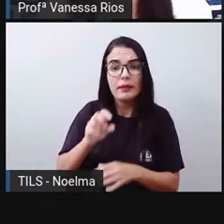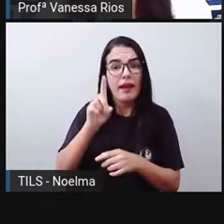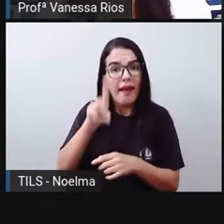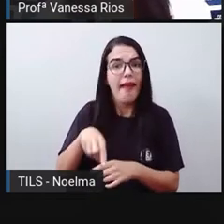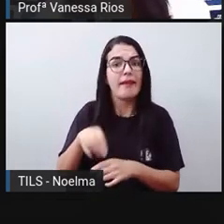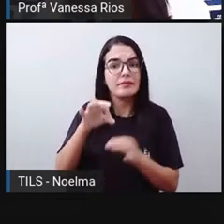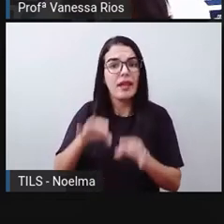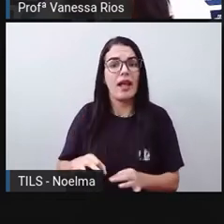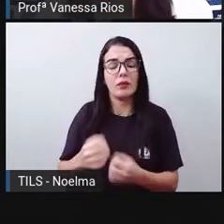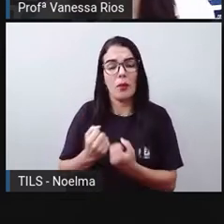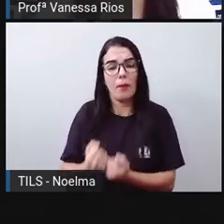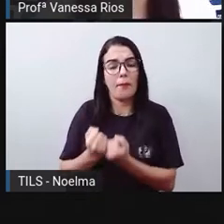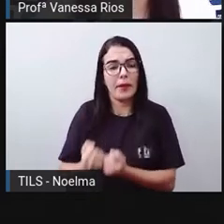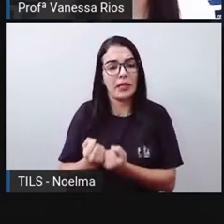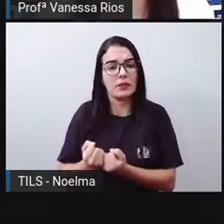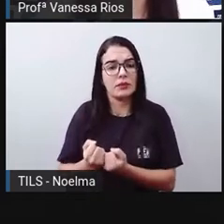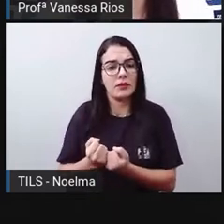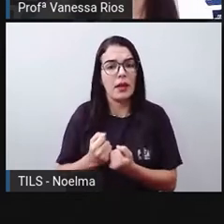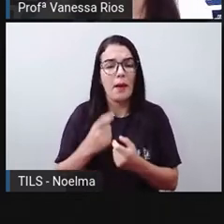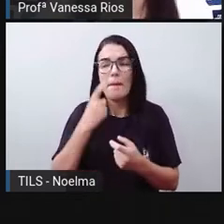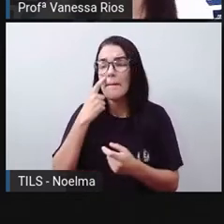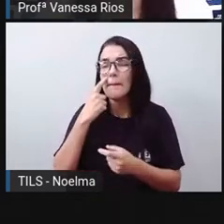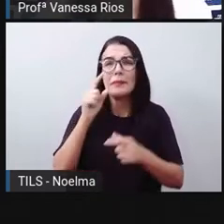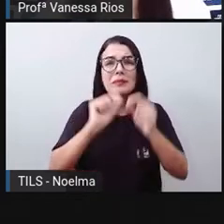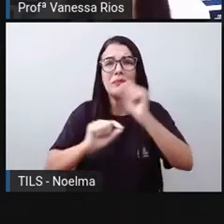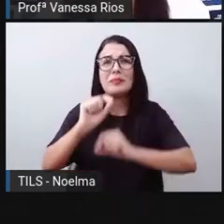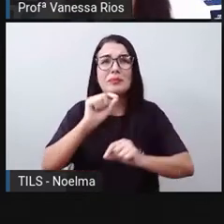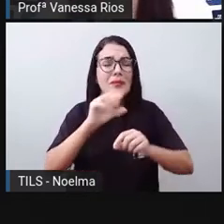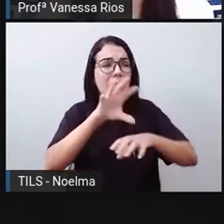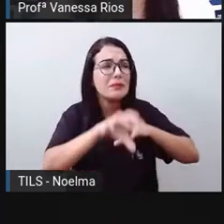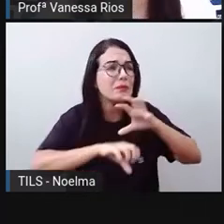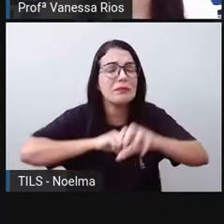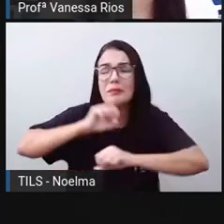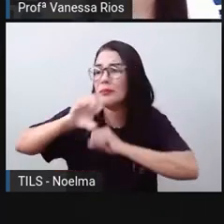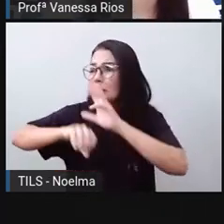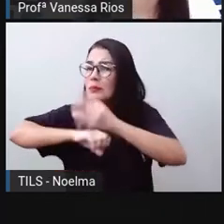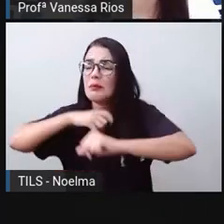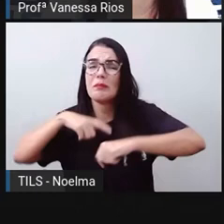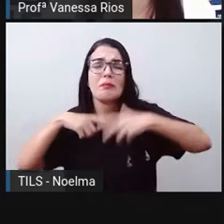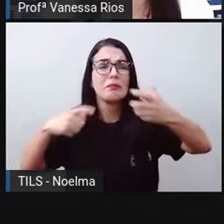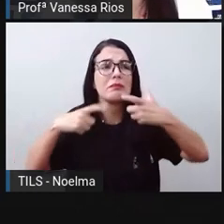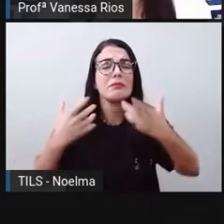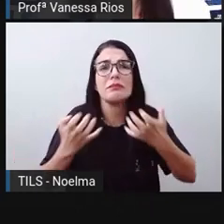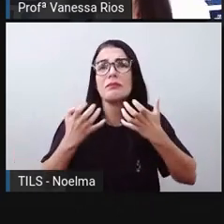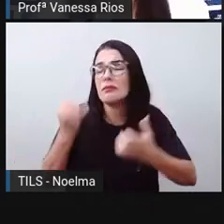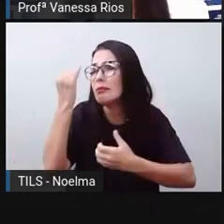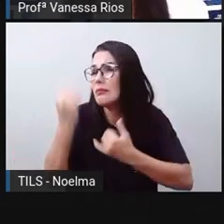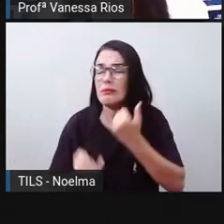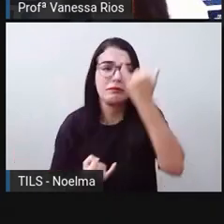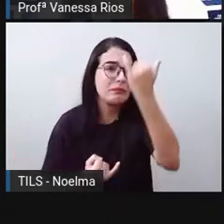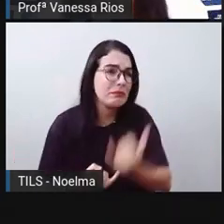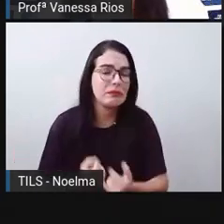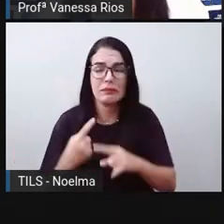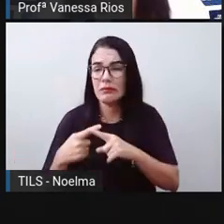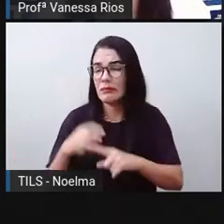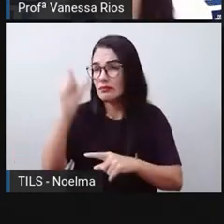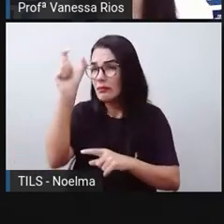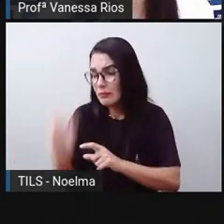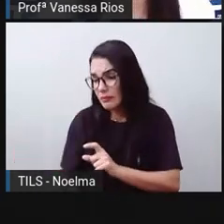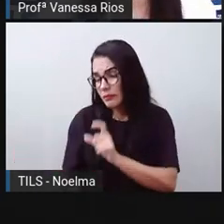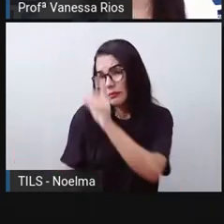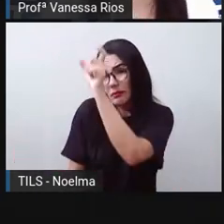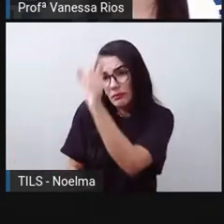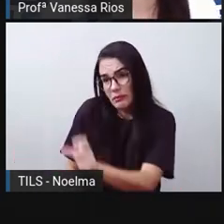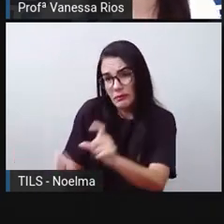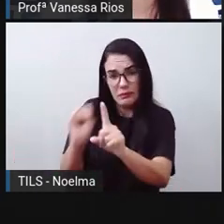se enxerga sempre uma busca que não tem fim para que o peso esteja ideal, para que os padrões estejam atendidos, para